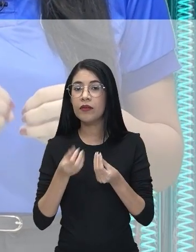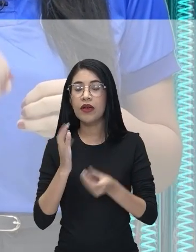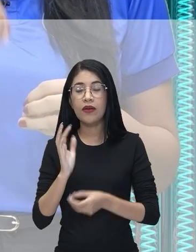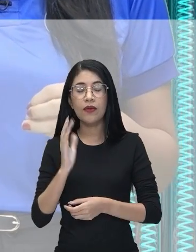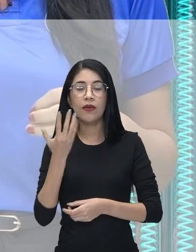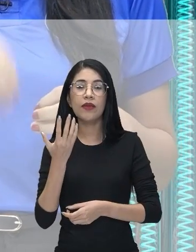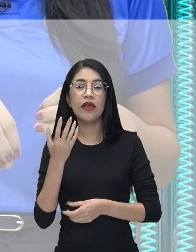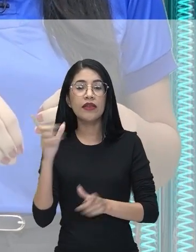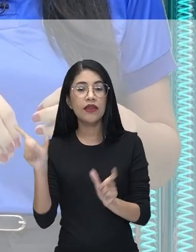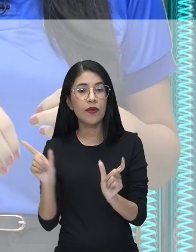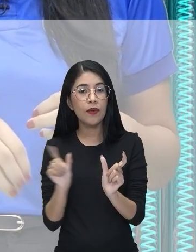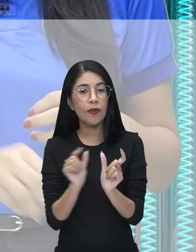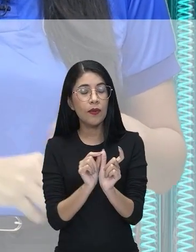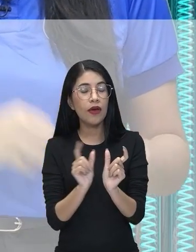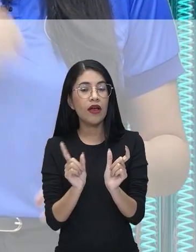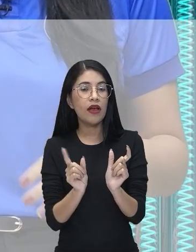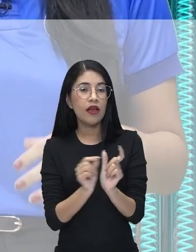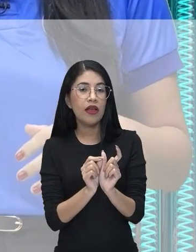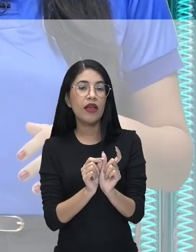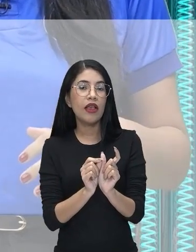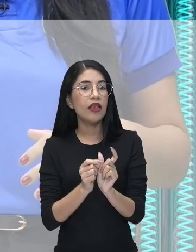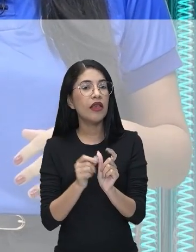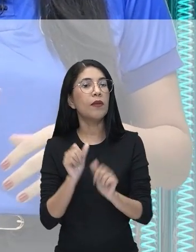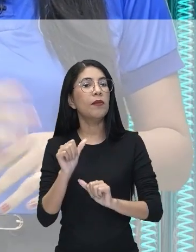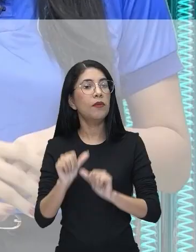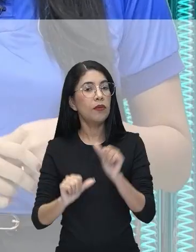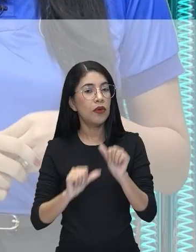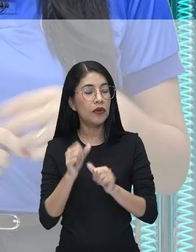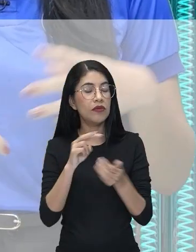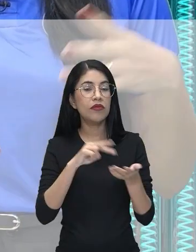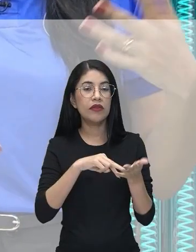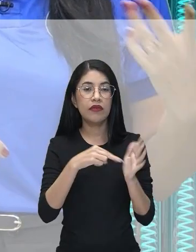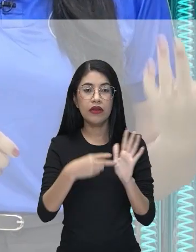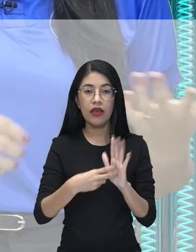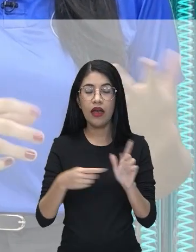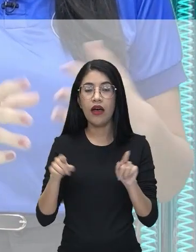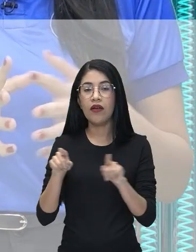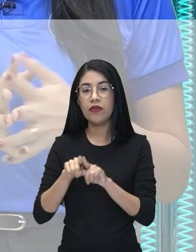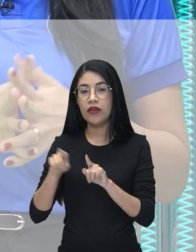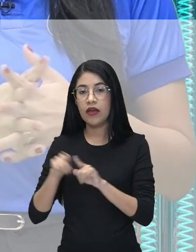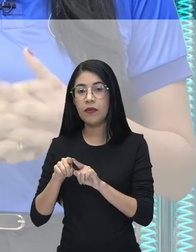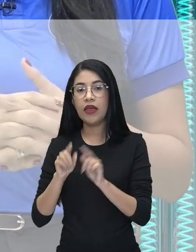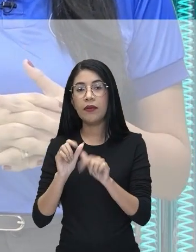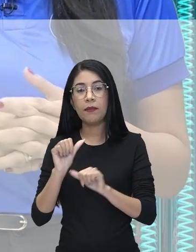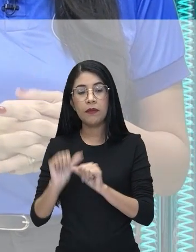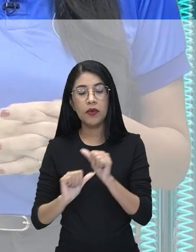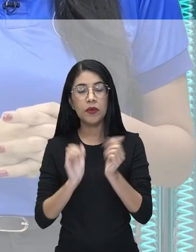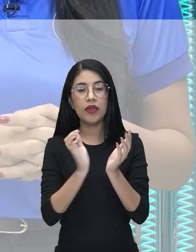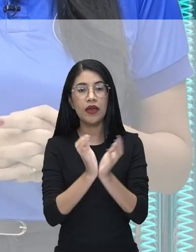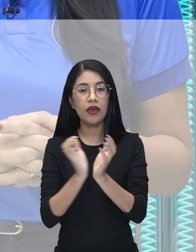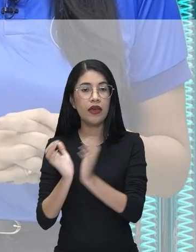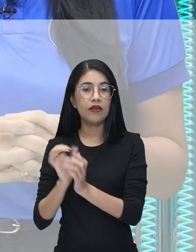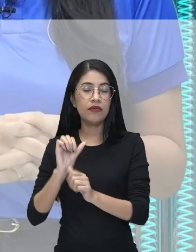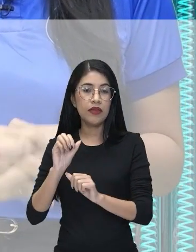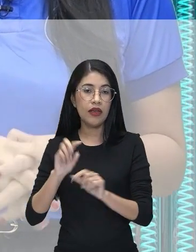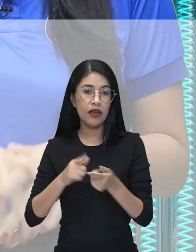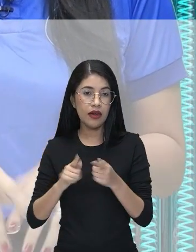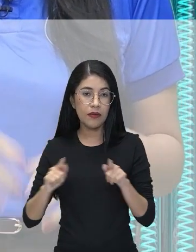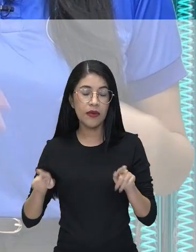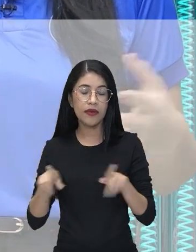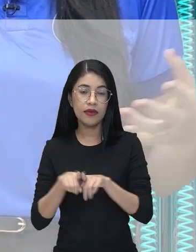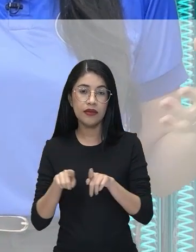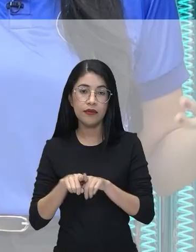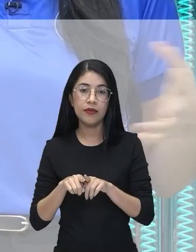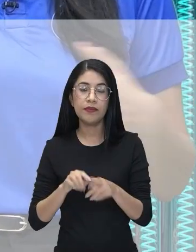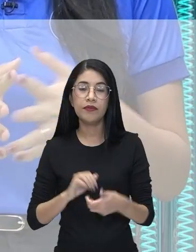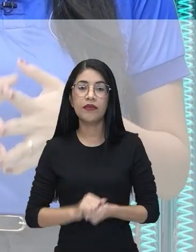como o acréscimo do sufixo, ele muda tanto significado como a classe gramatical das palavras. Mas